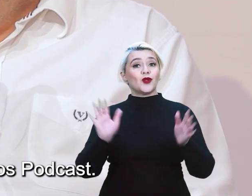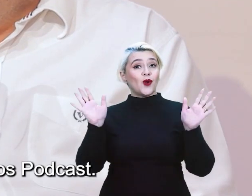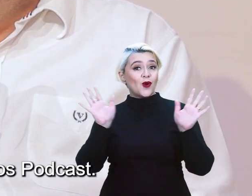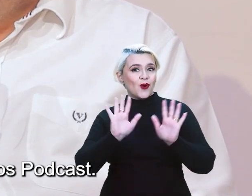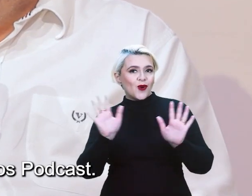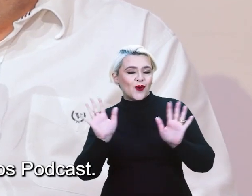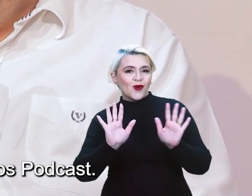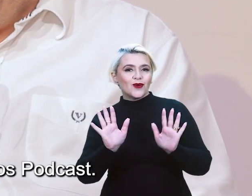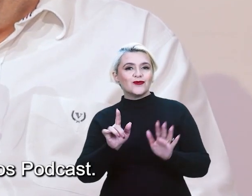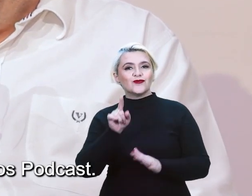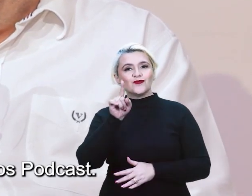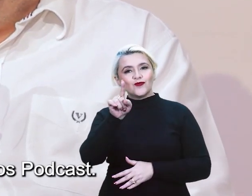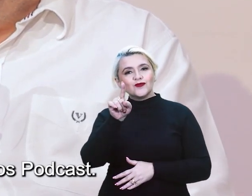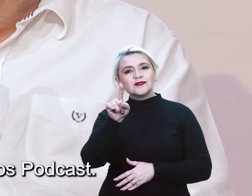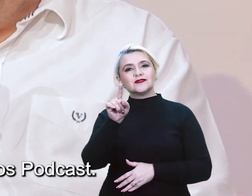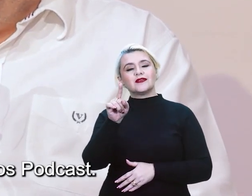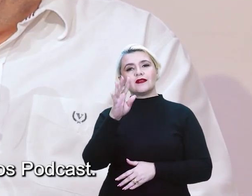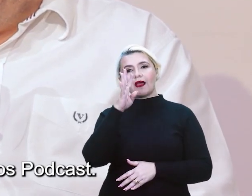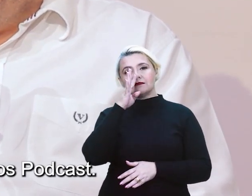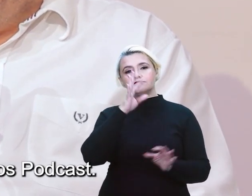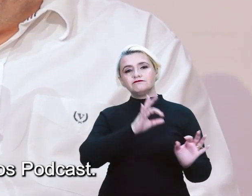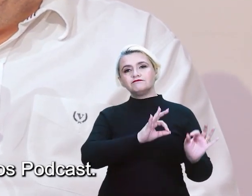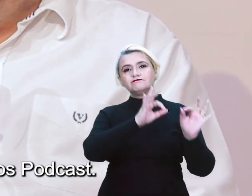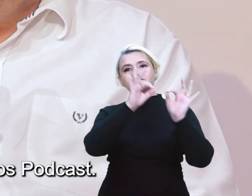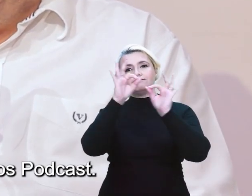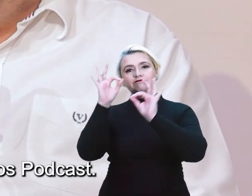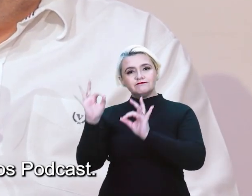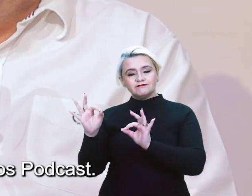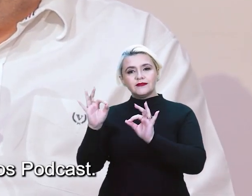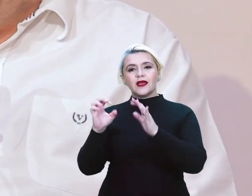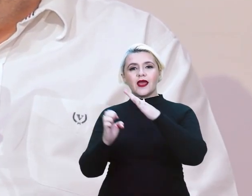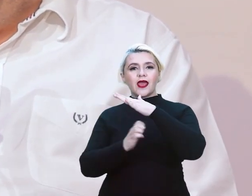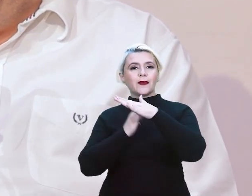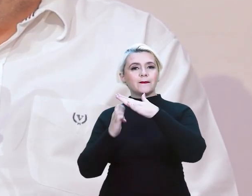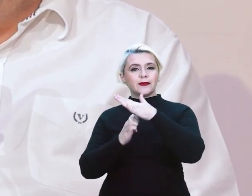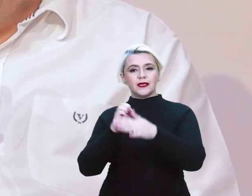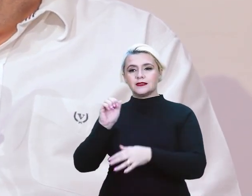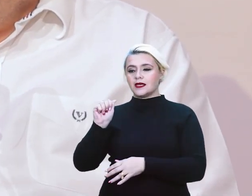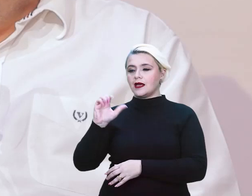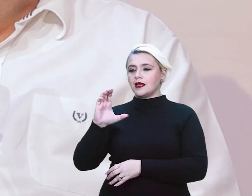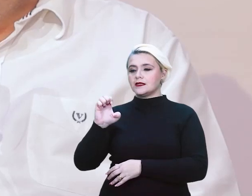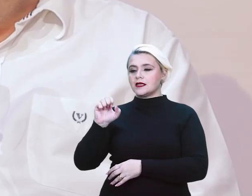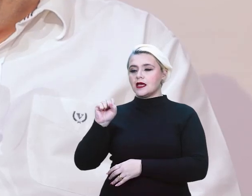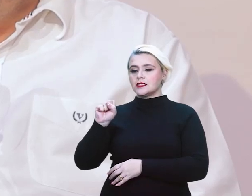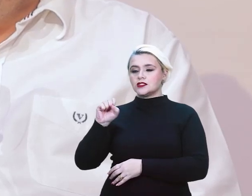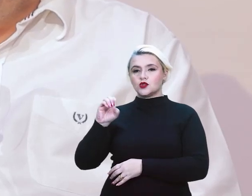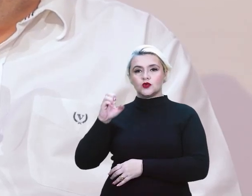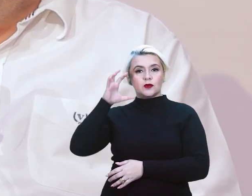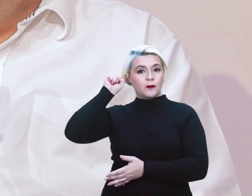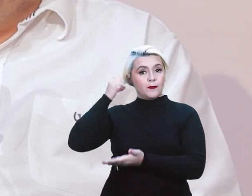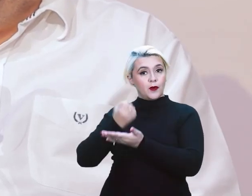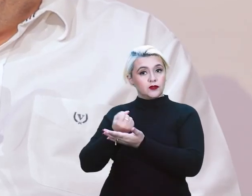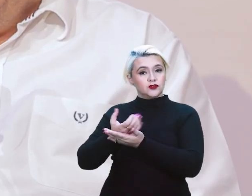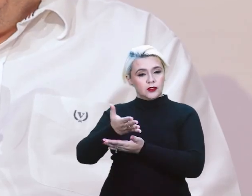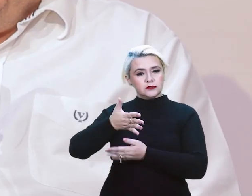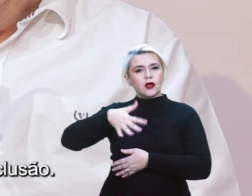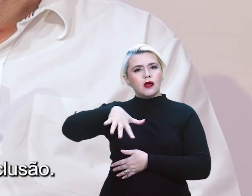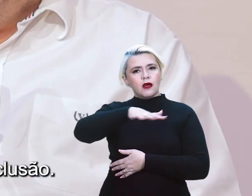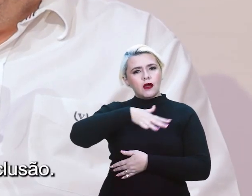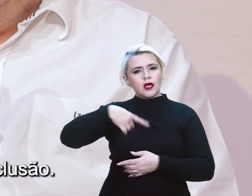Olá, você está em sintonia com Acessos Podcast, o espaço que